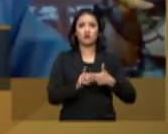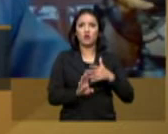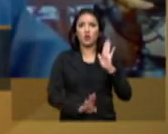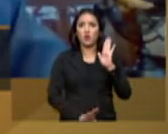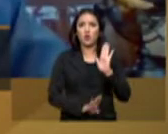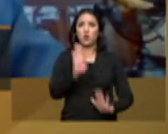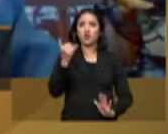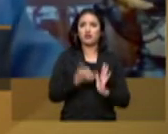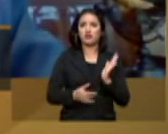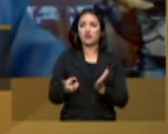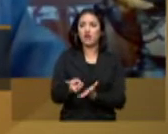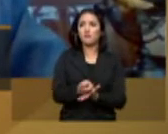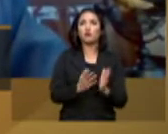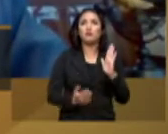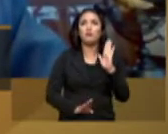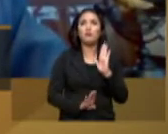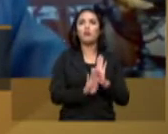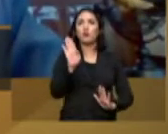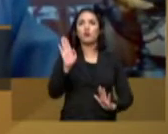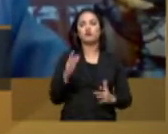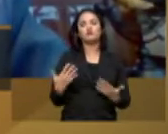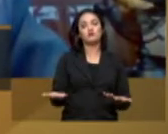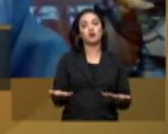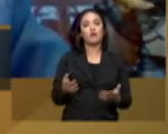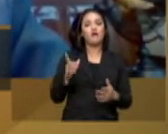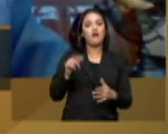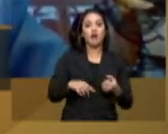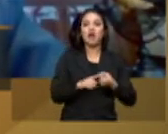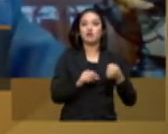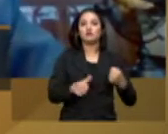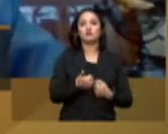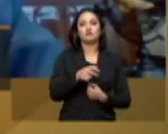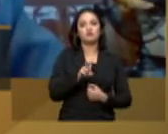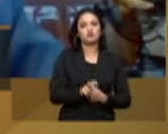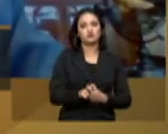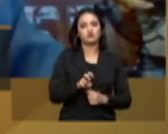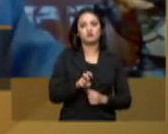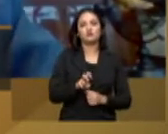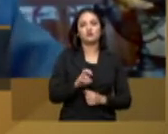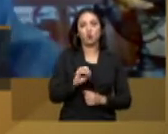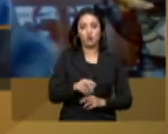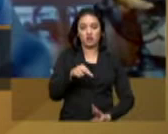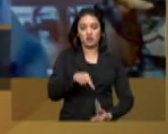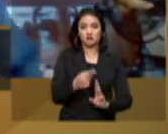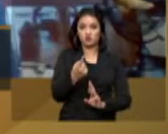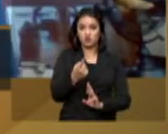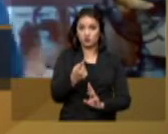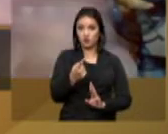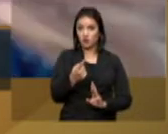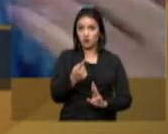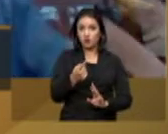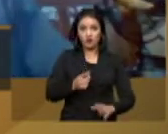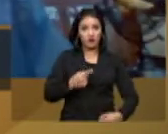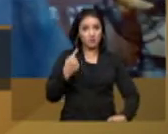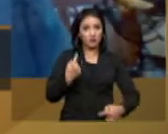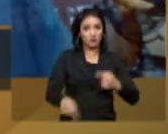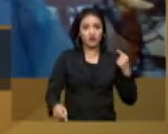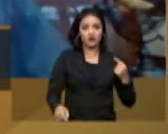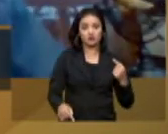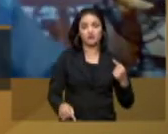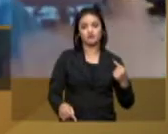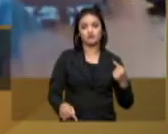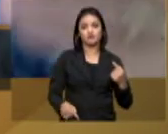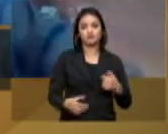tributária, majore tributo. E é isso que impede o artigo 151 como regra. As exceções não constam